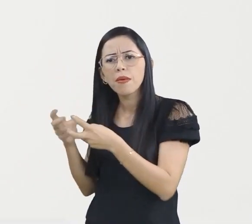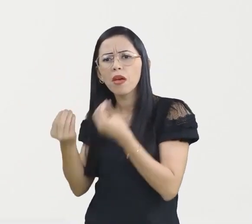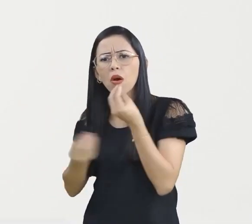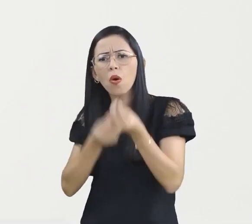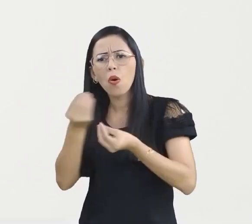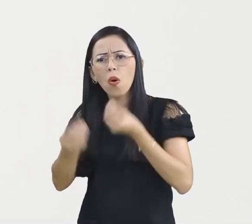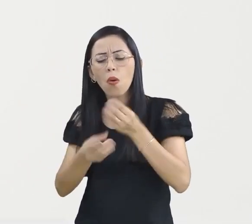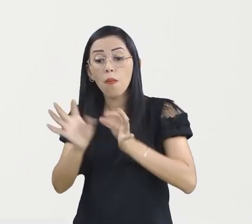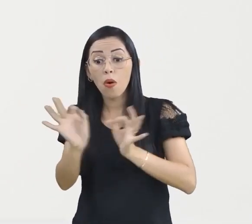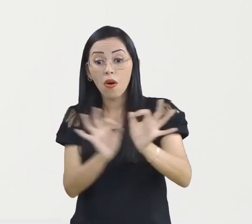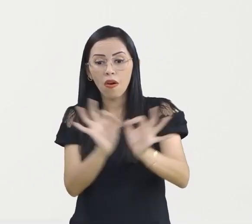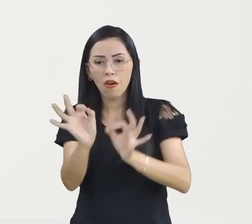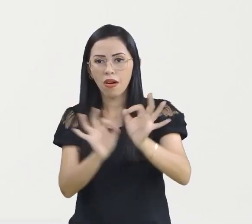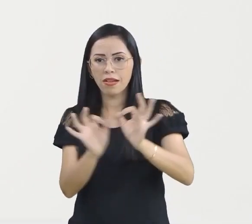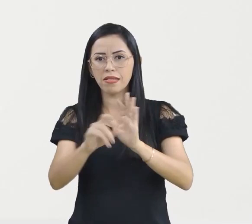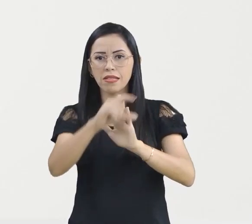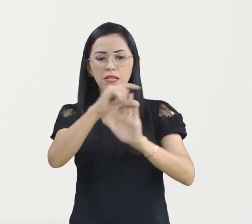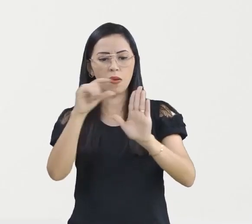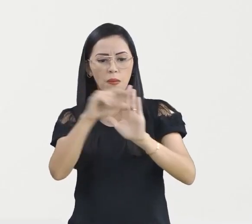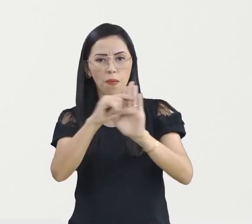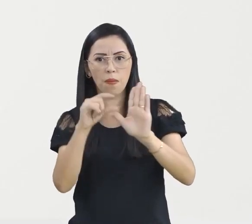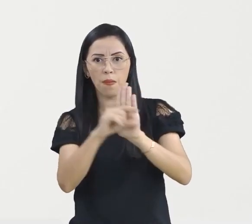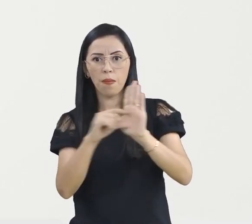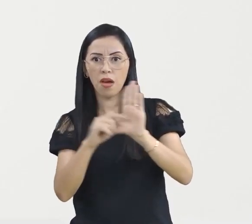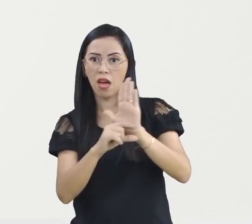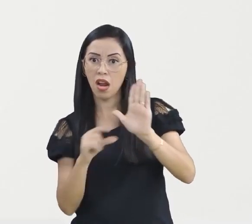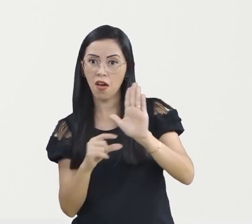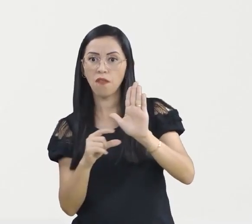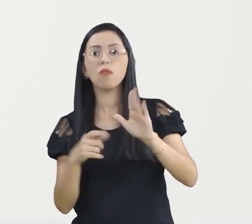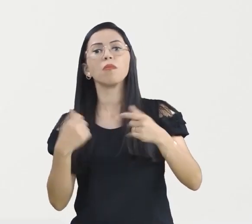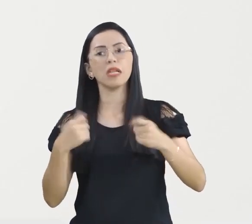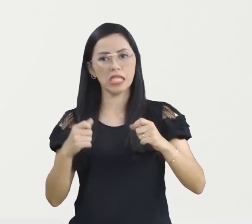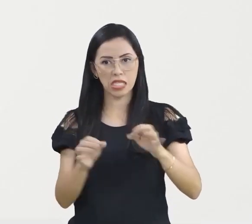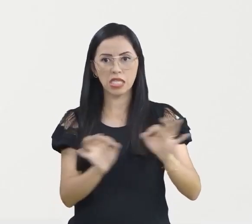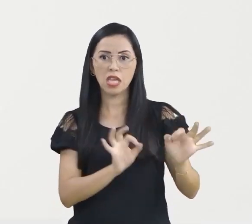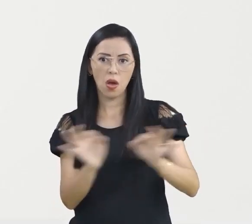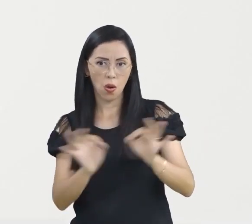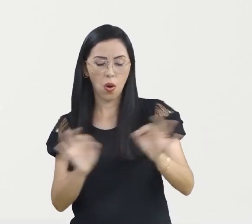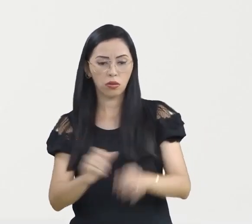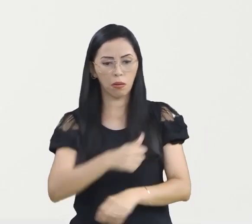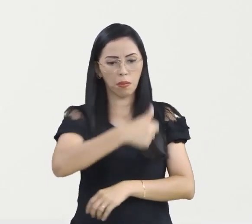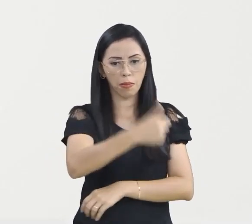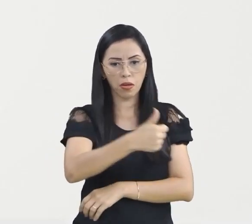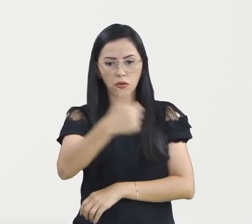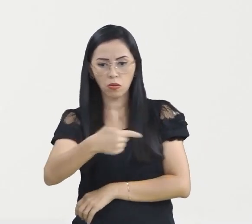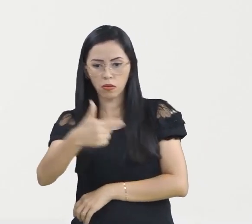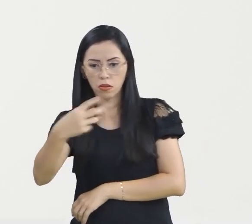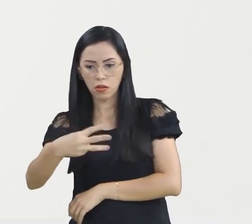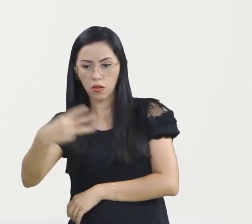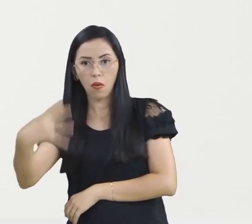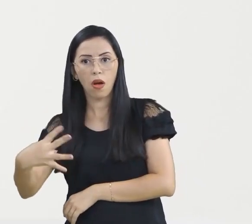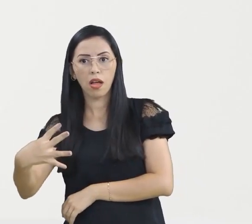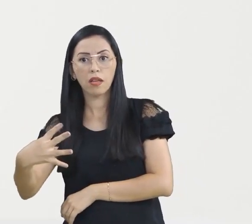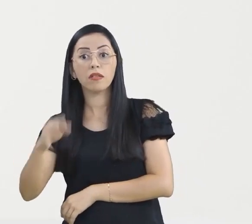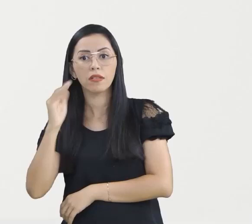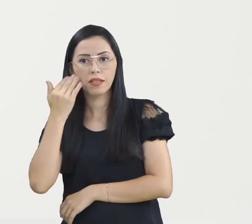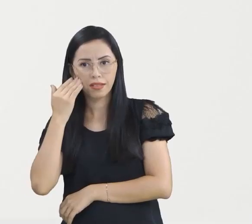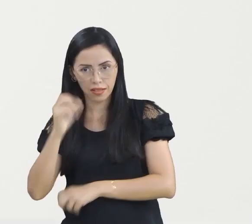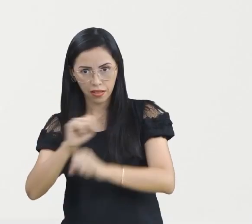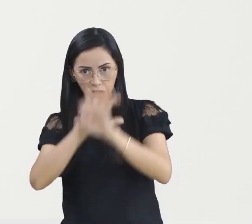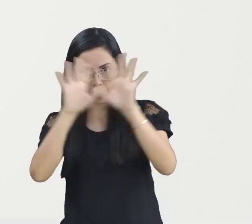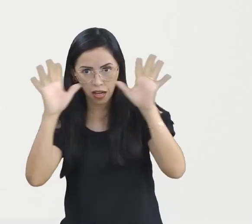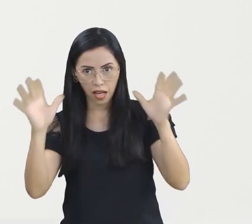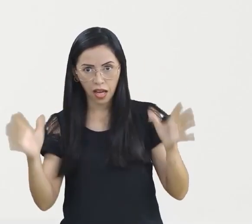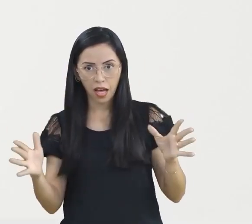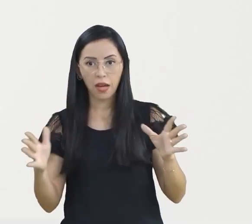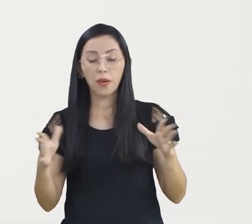de vocês. Estamos no quarto parágrafo. Vai desenvolver também, de outra forma, uma ideia. Aqui ele cita um pouquinho das férias. Ele